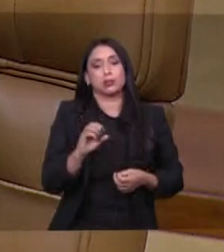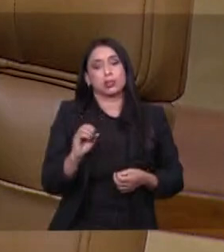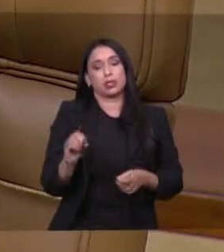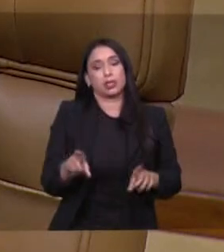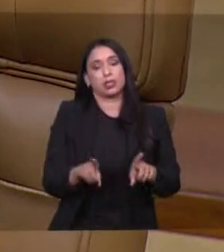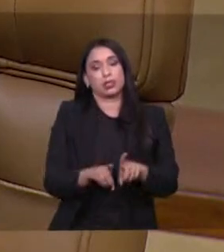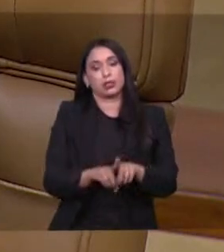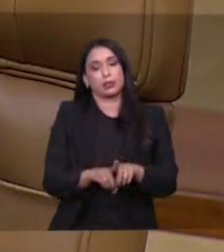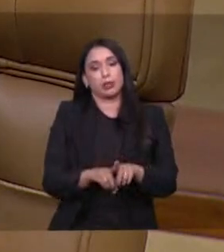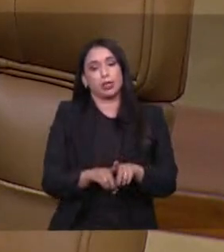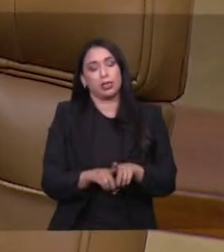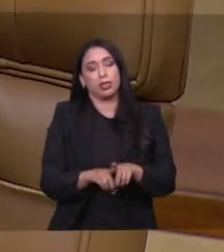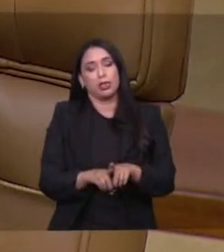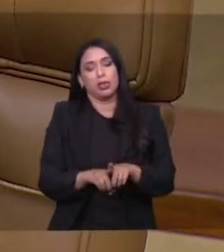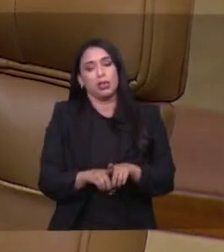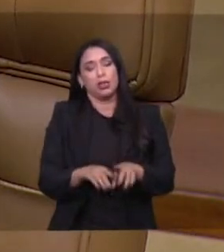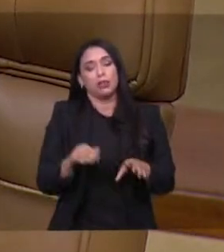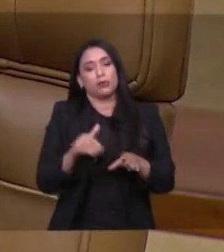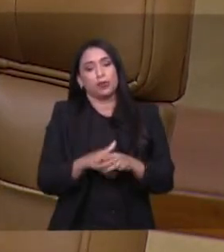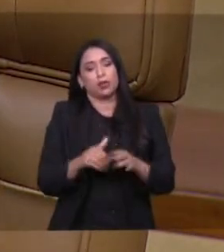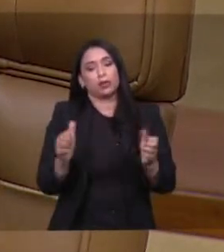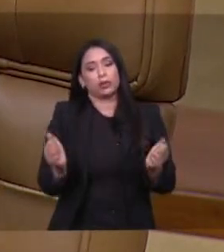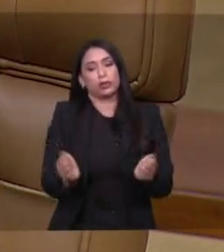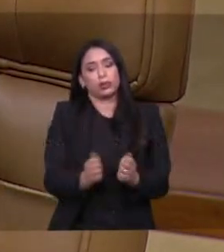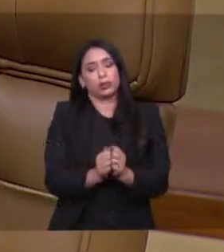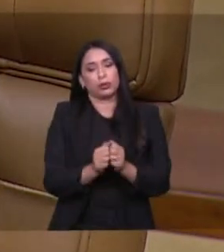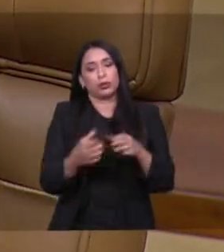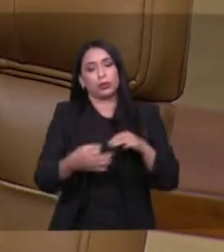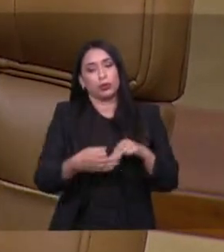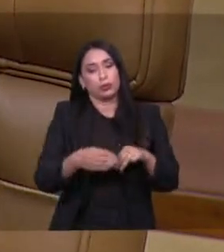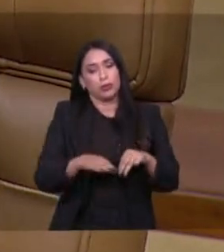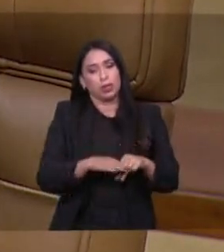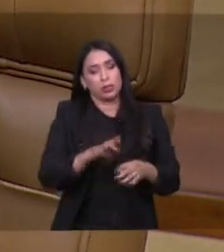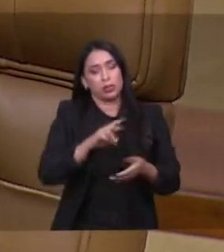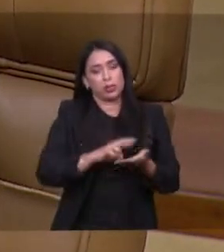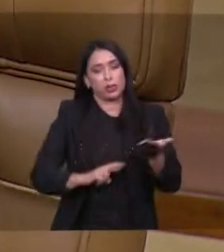também acompanho o eminente ministro relator.